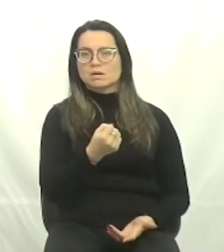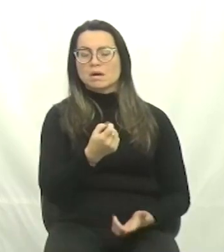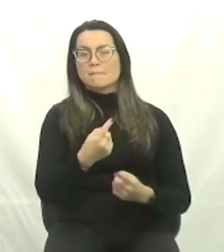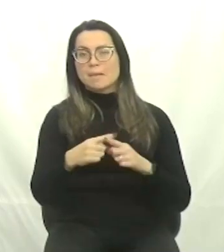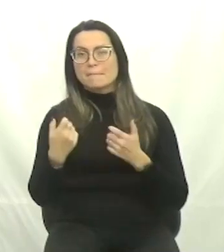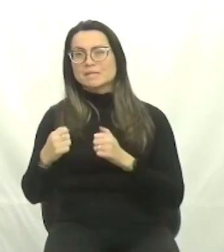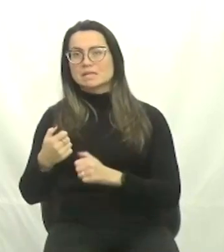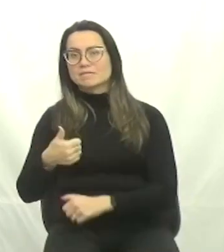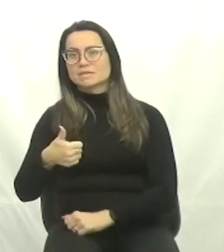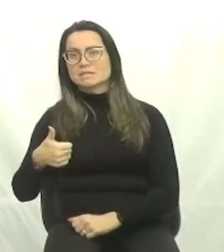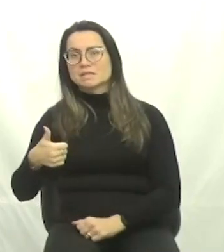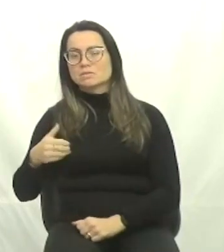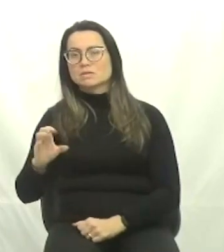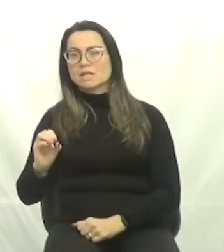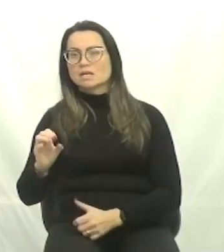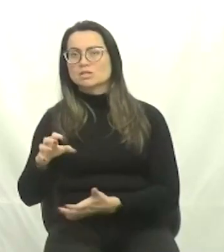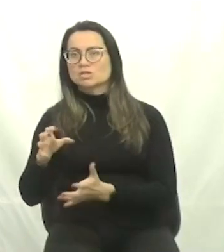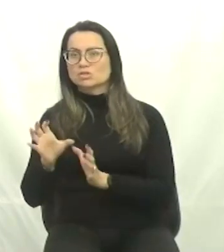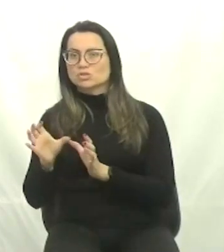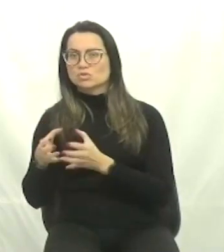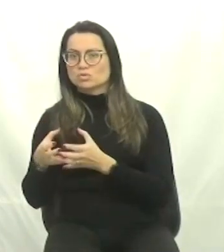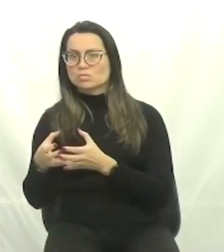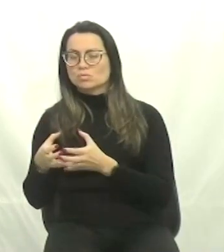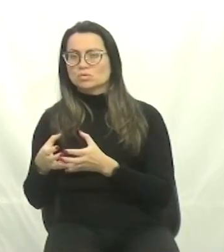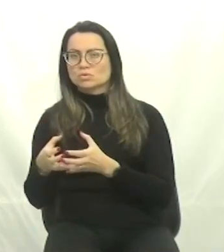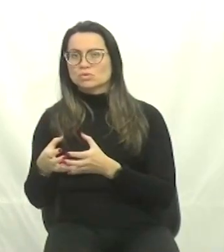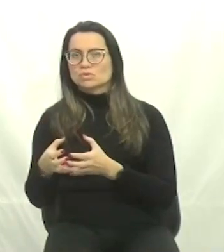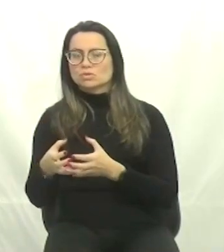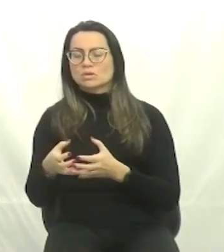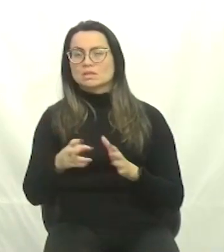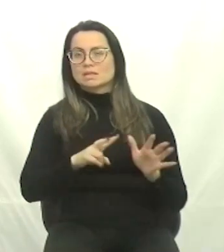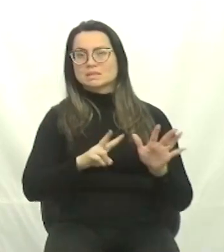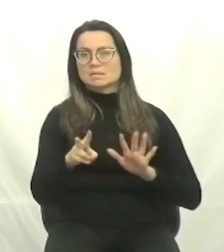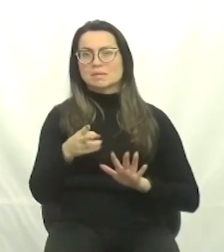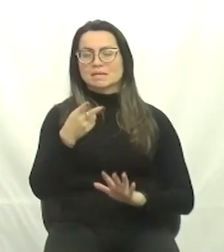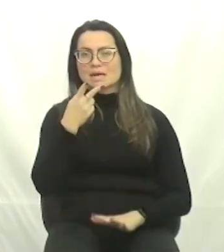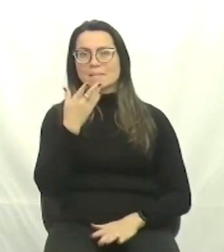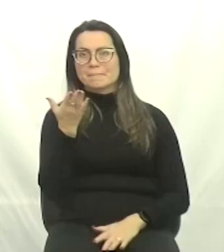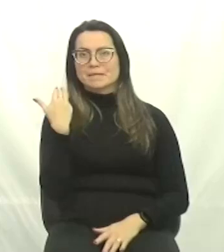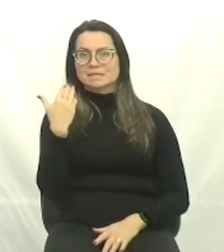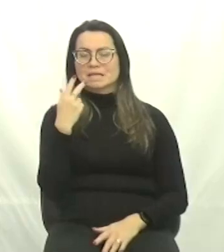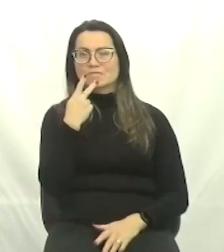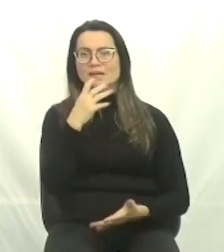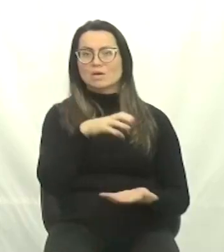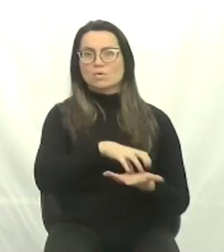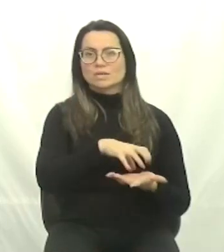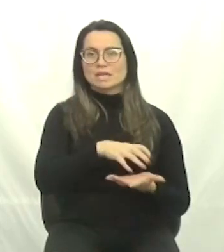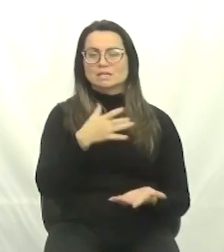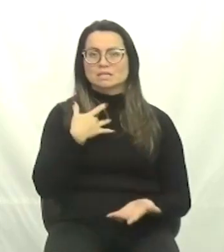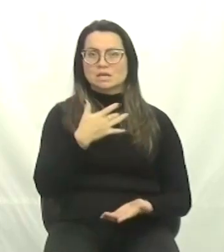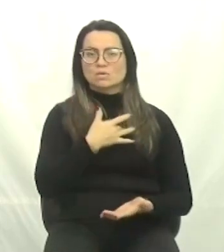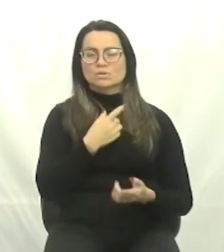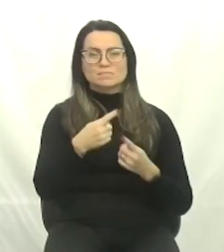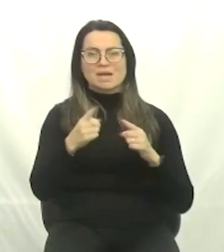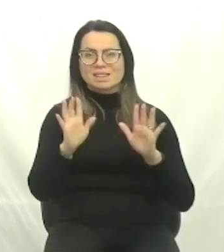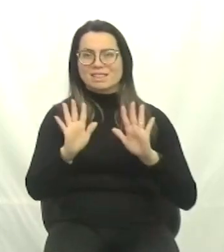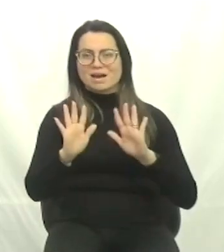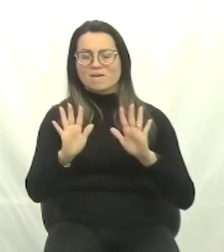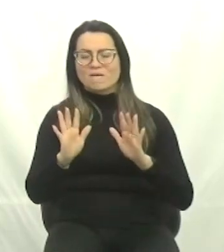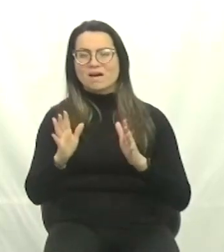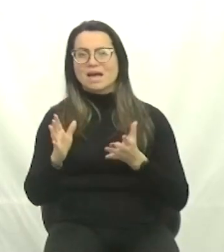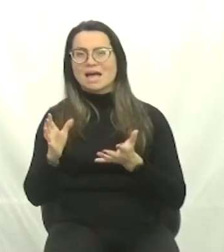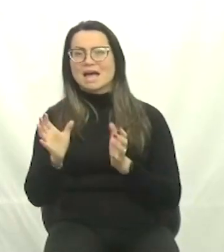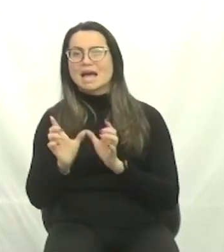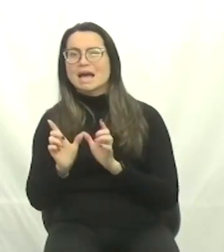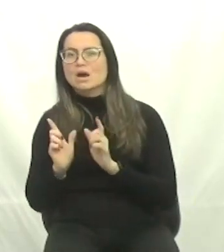110 equipes, na verdade. Eu preciso retificar que eu, na semana passada, falei unidades de saúde e são equipes de